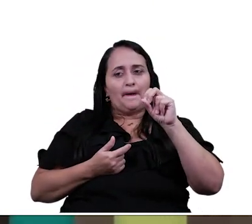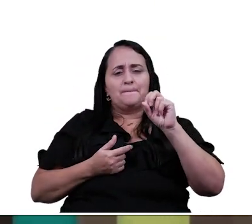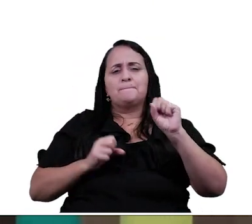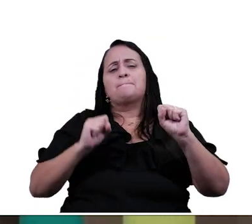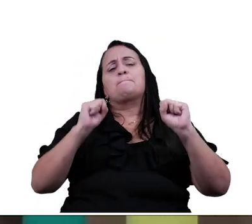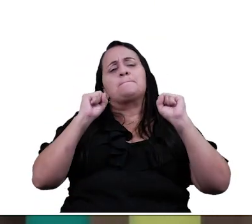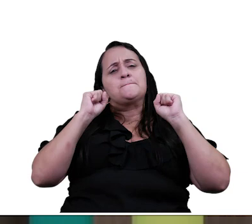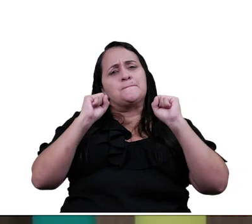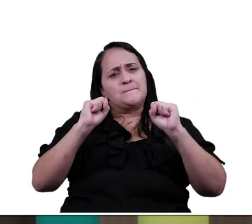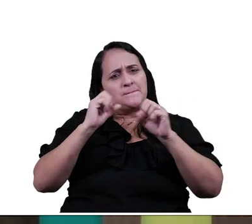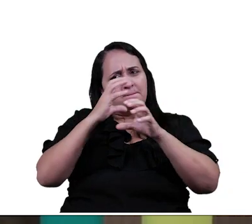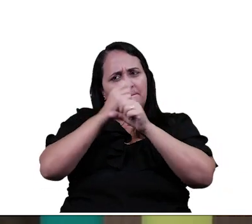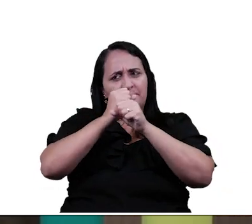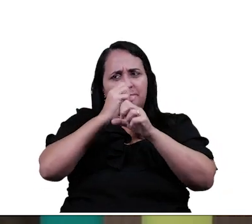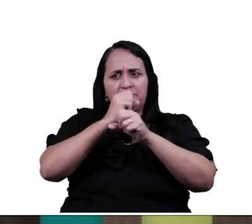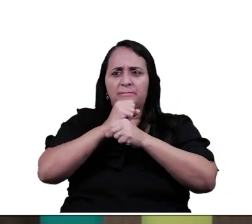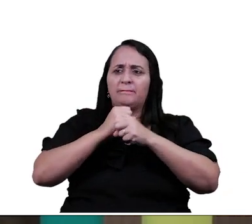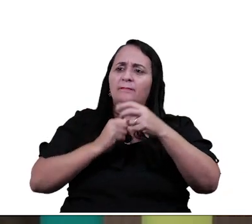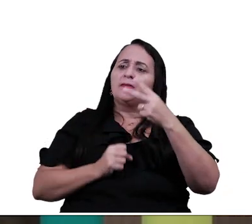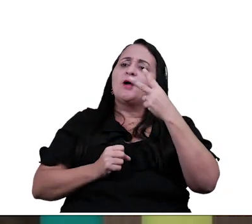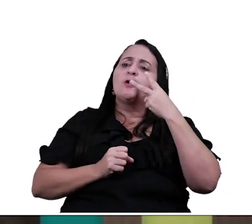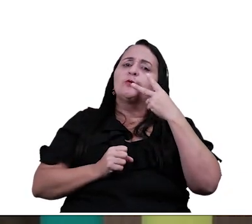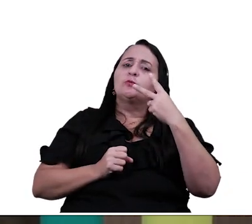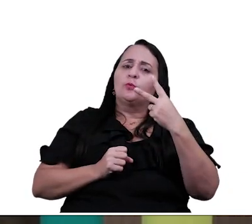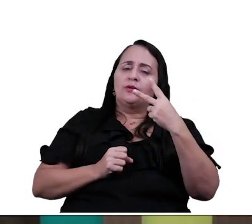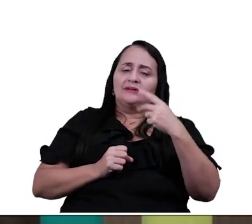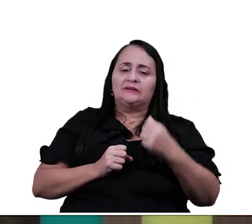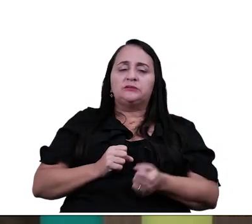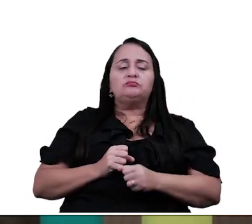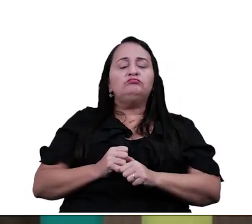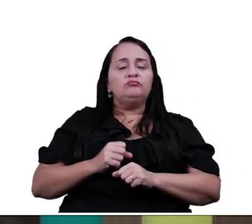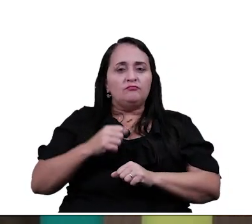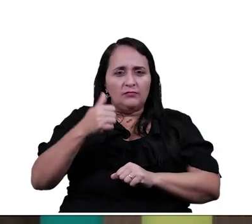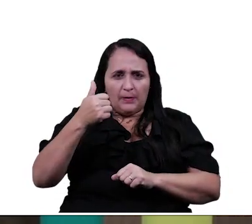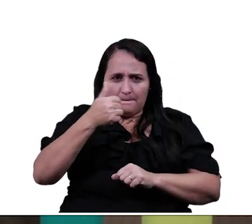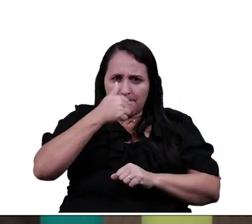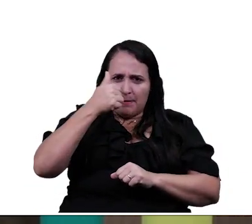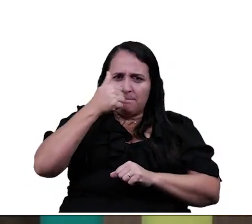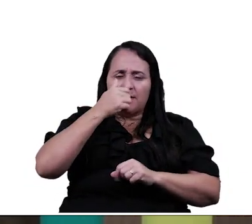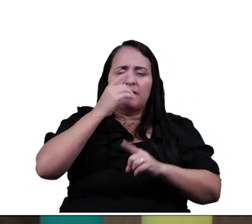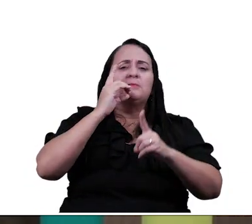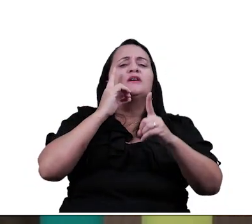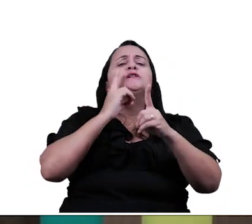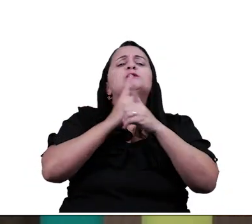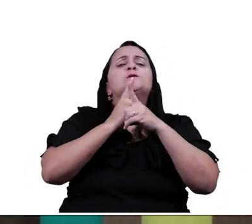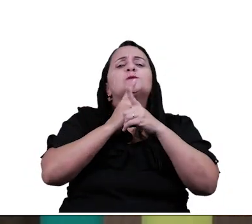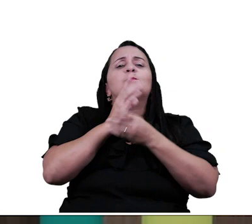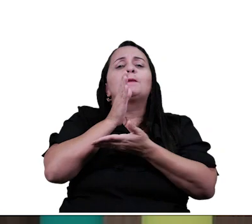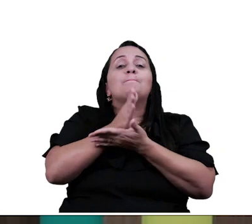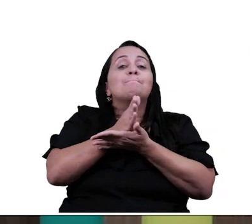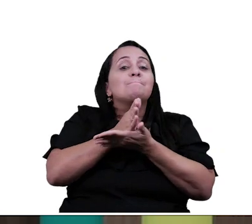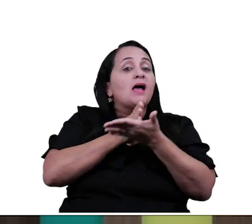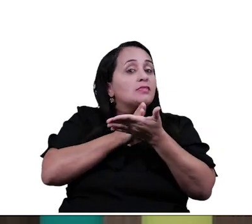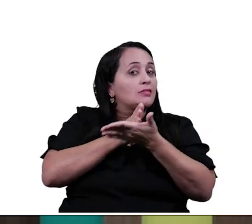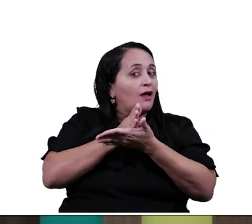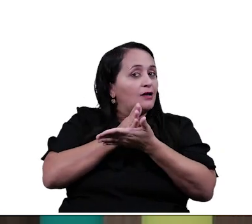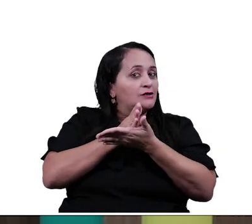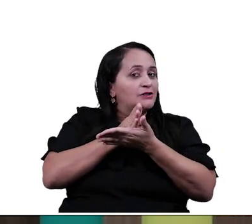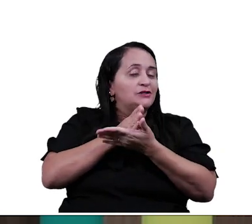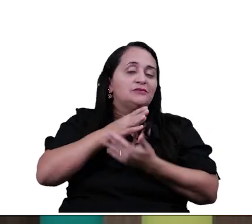problema fazendo duas continhas de divisão. A primeira é para descobrir a metade. Lembra que eu falei que